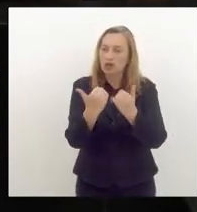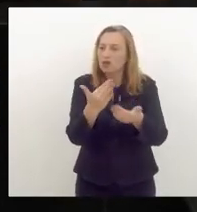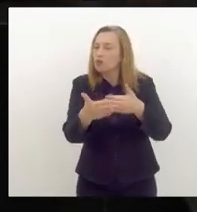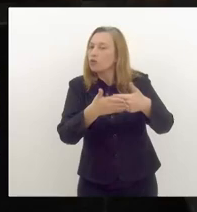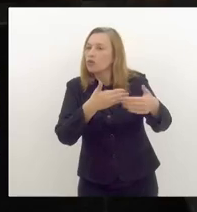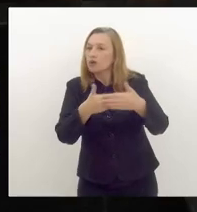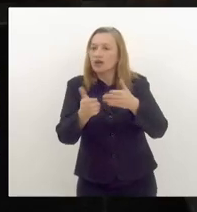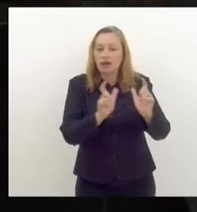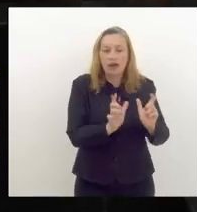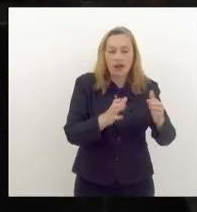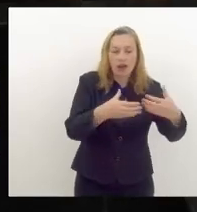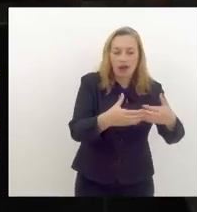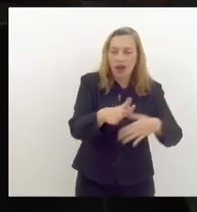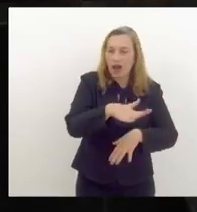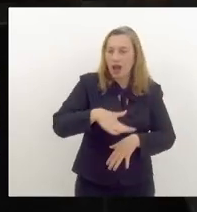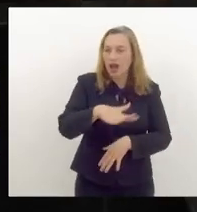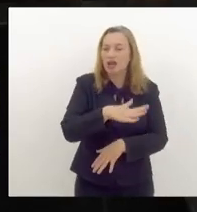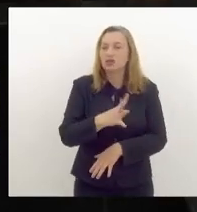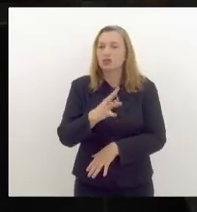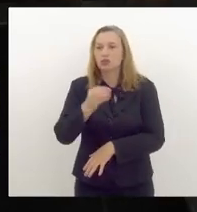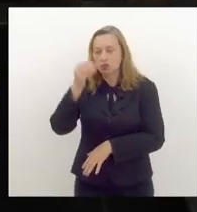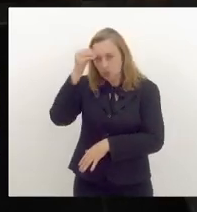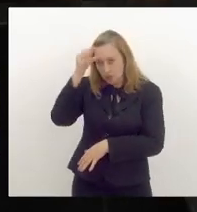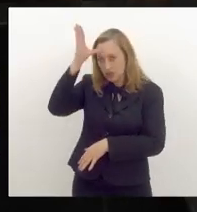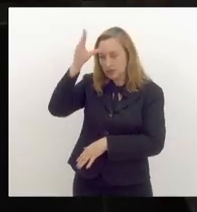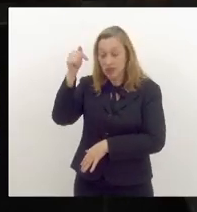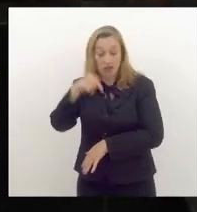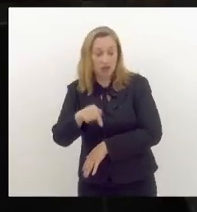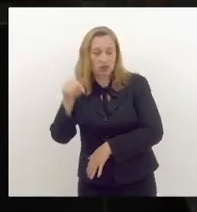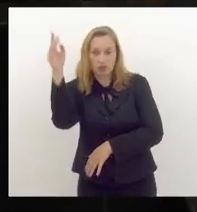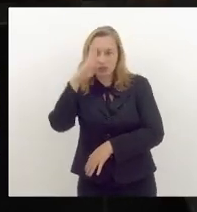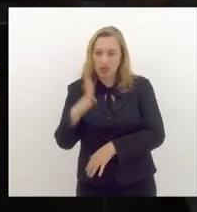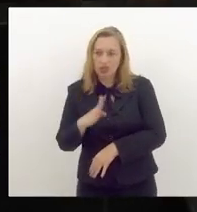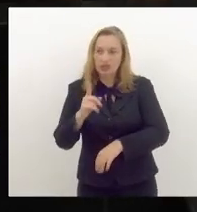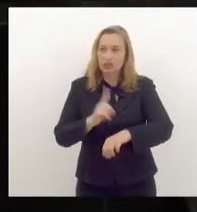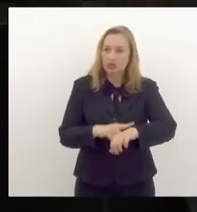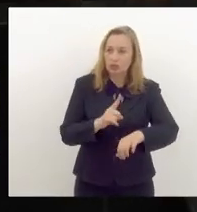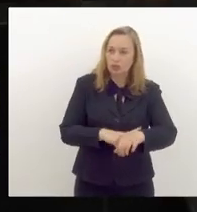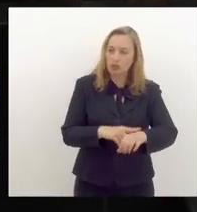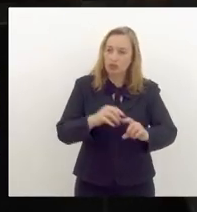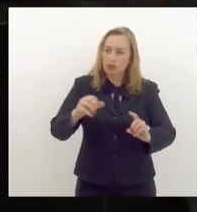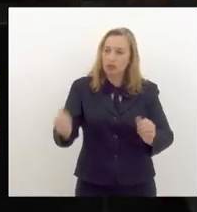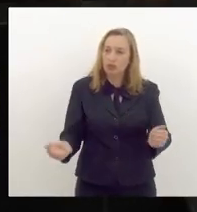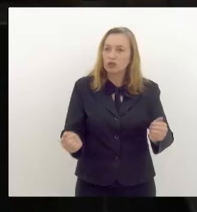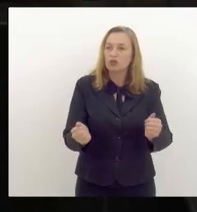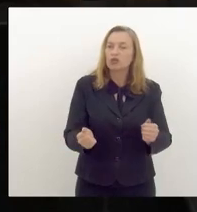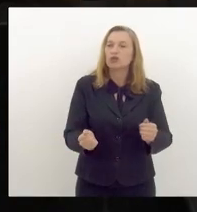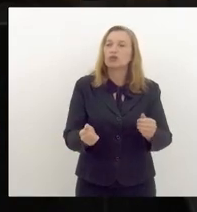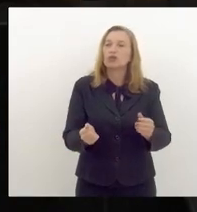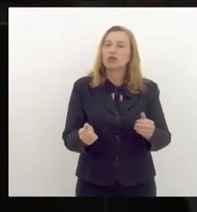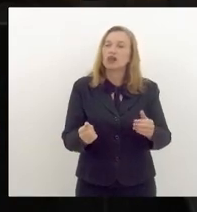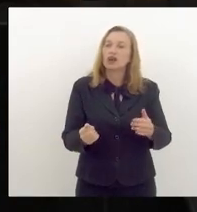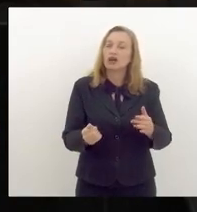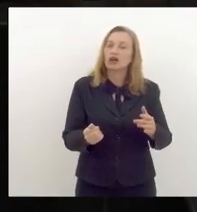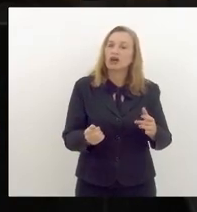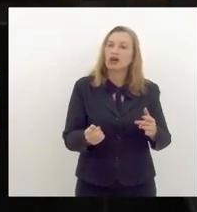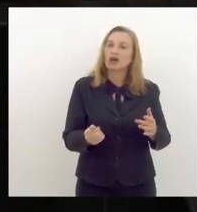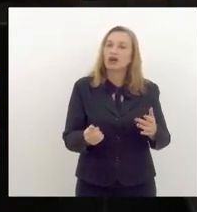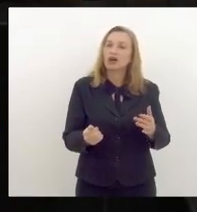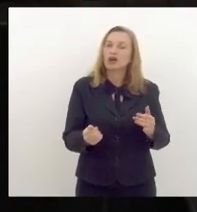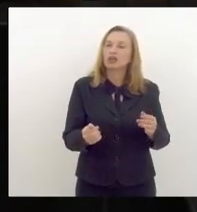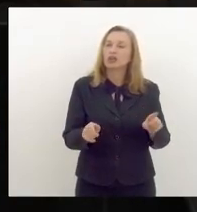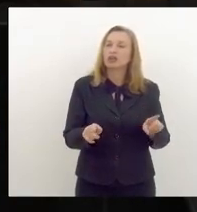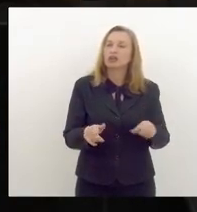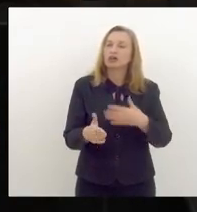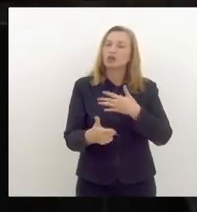conhecimento neste momento no Brasil além da importância intrínseca do processo de socialização do conhecimento é cumprir também o